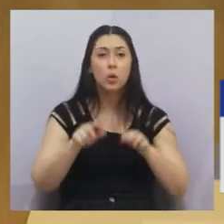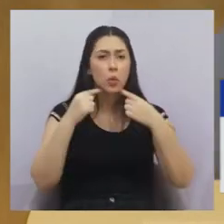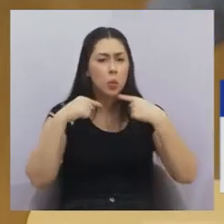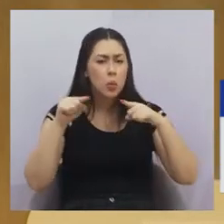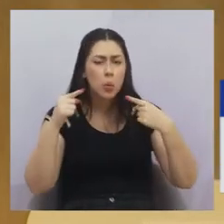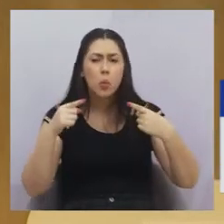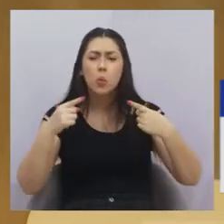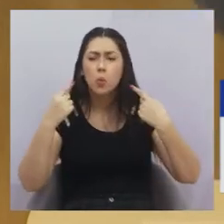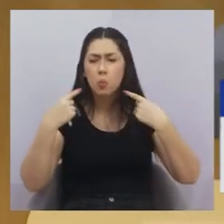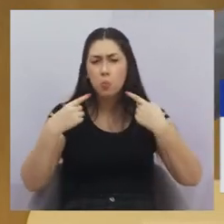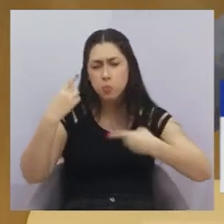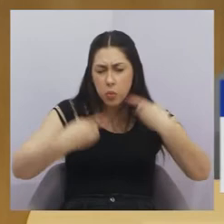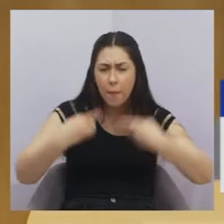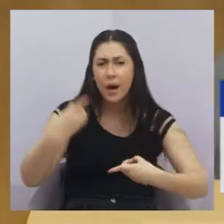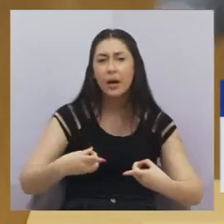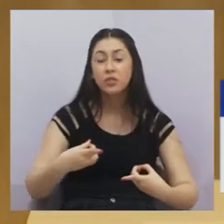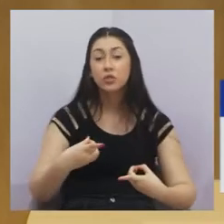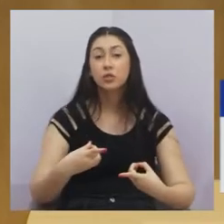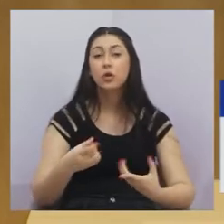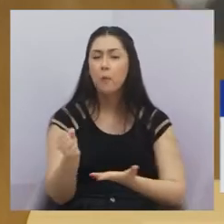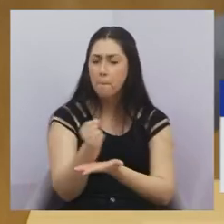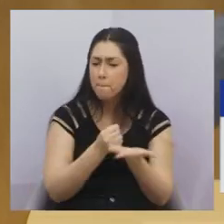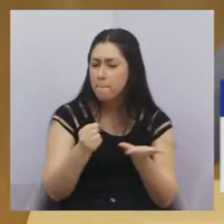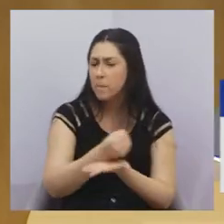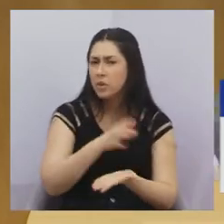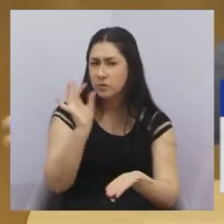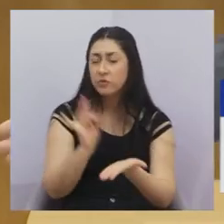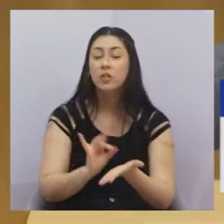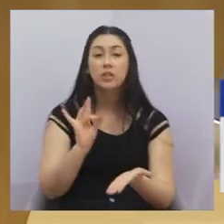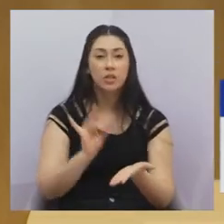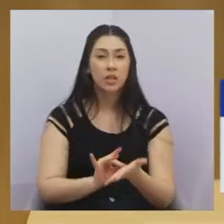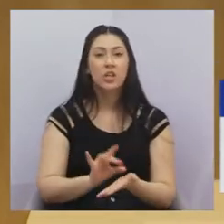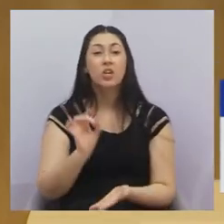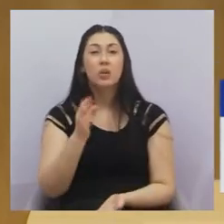debate aqui com base em números, com base em dados e